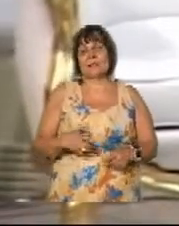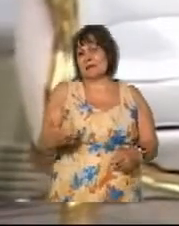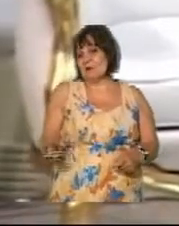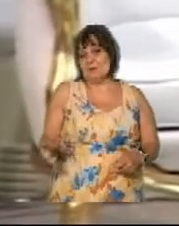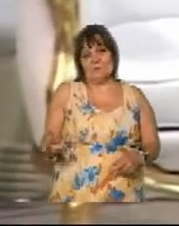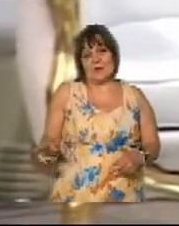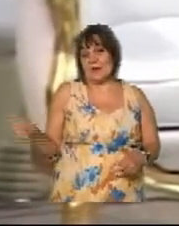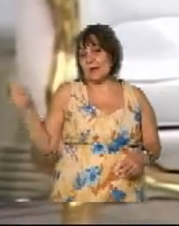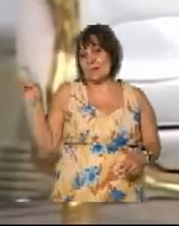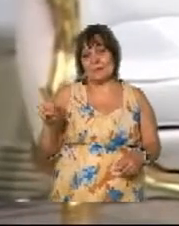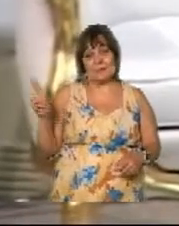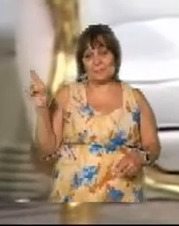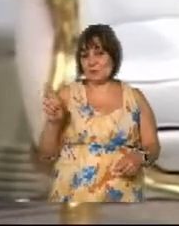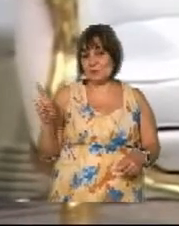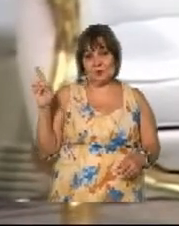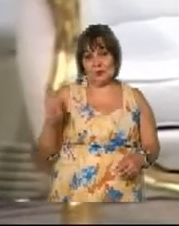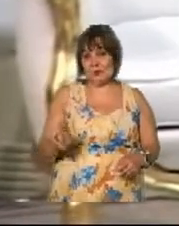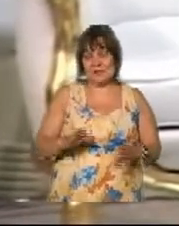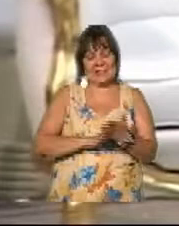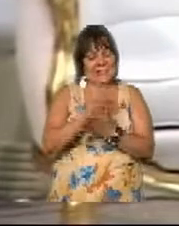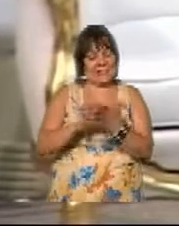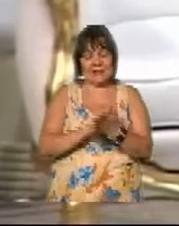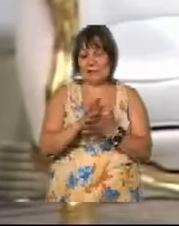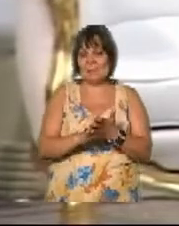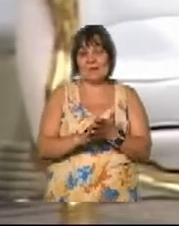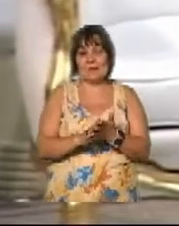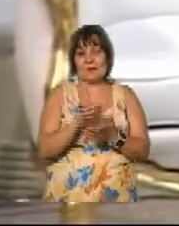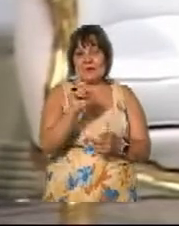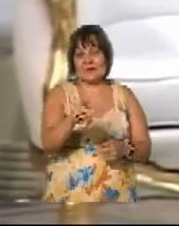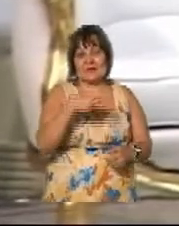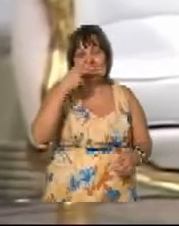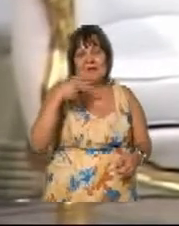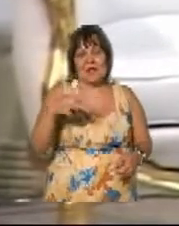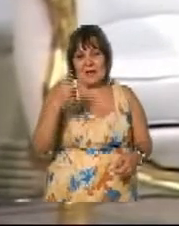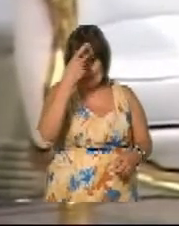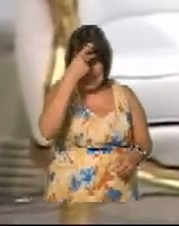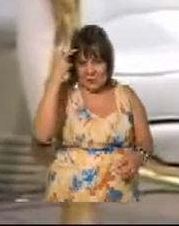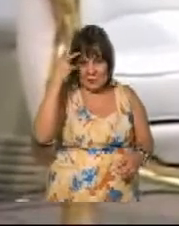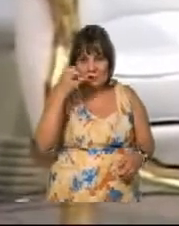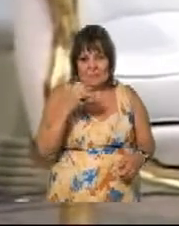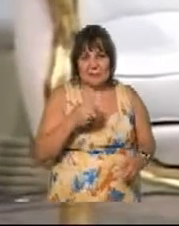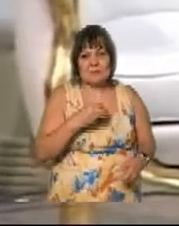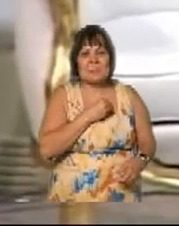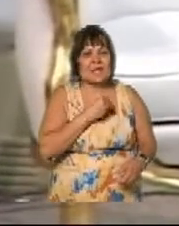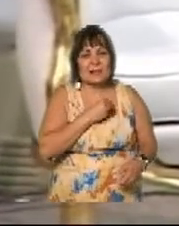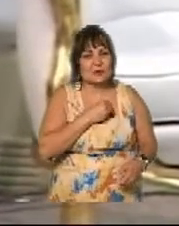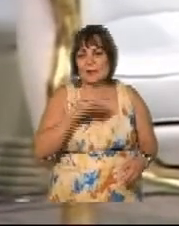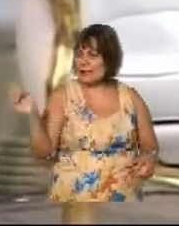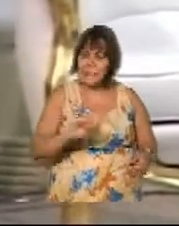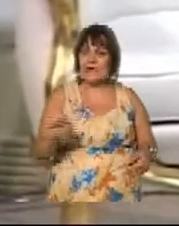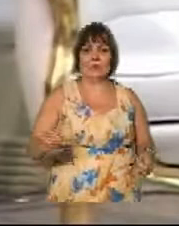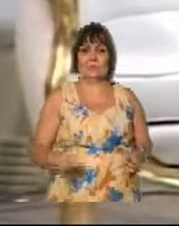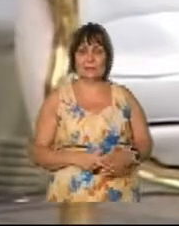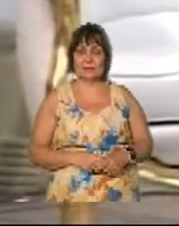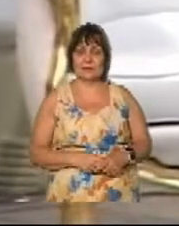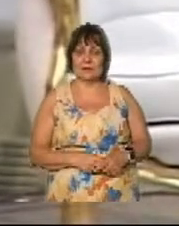motivo da igreja chamar as pessoas de pecadoras. Porque a pessoa que não tem ainda Jesus, ela